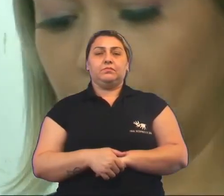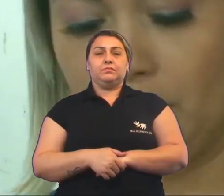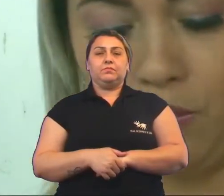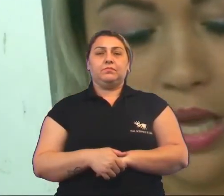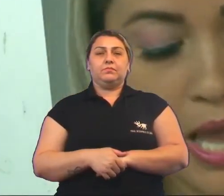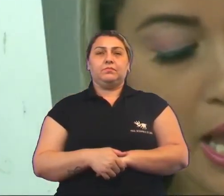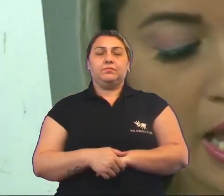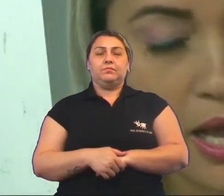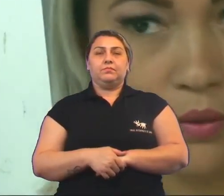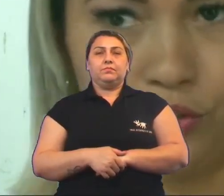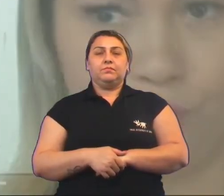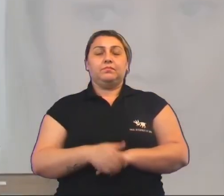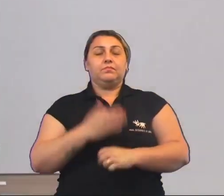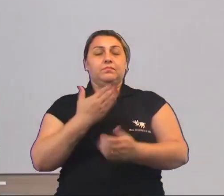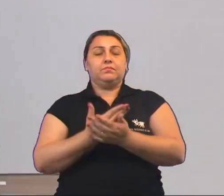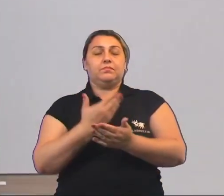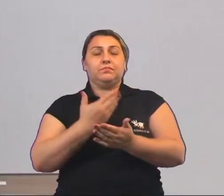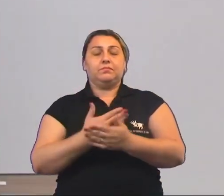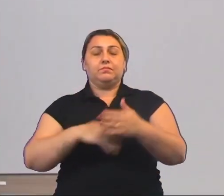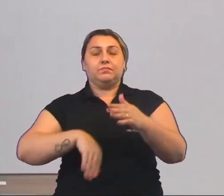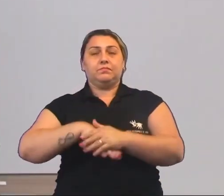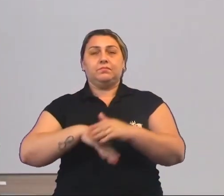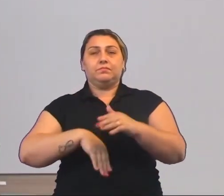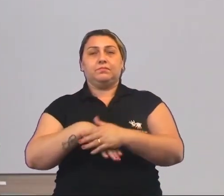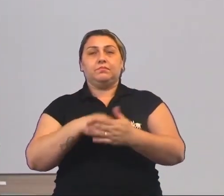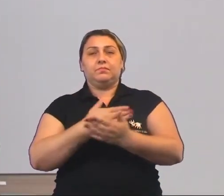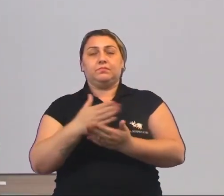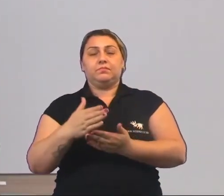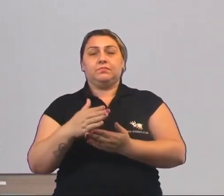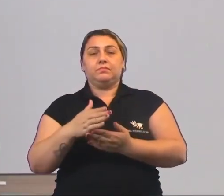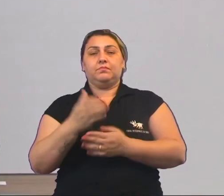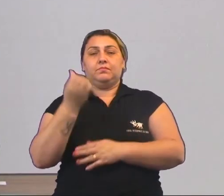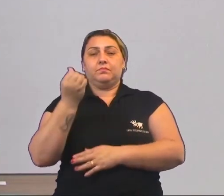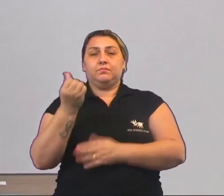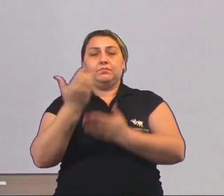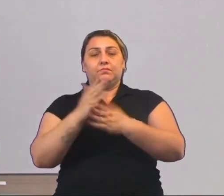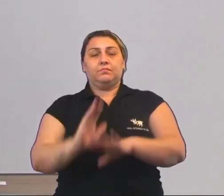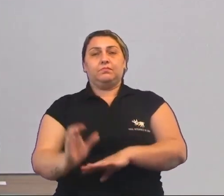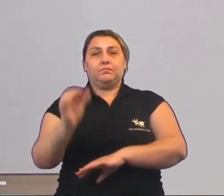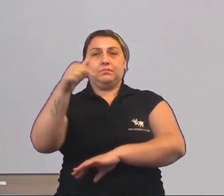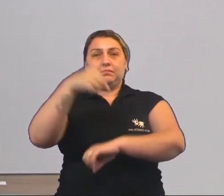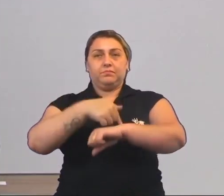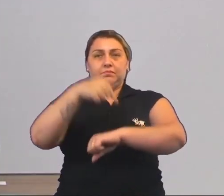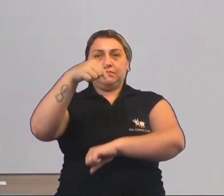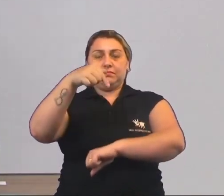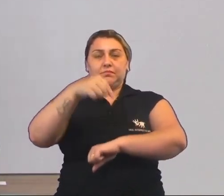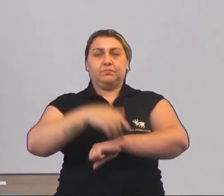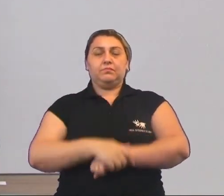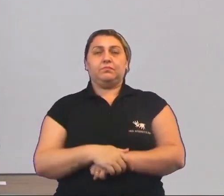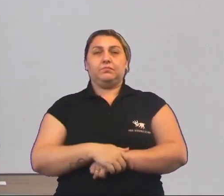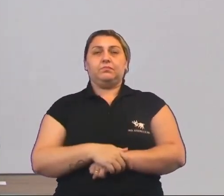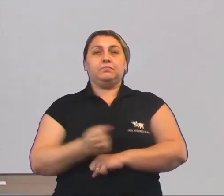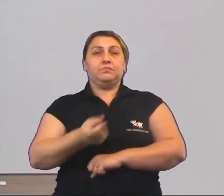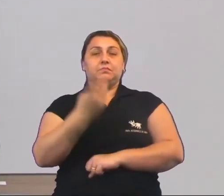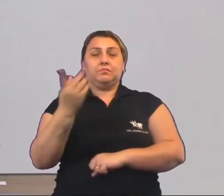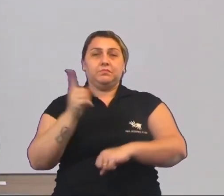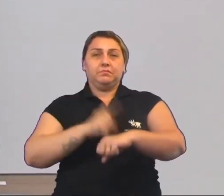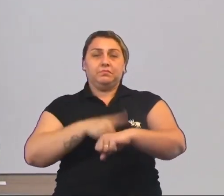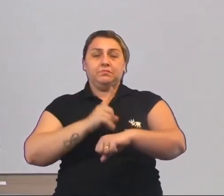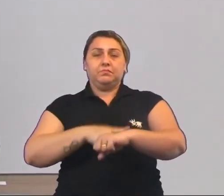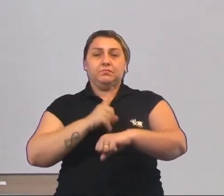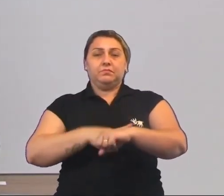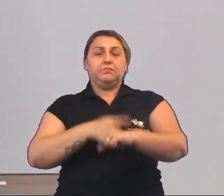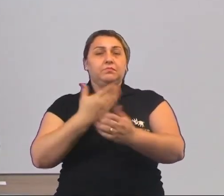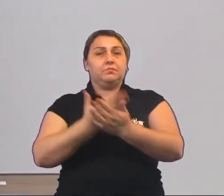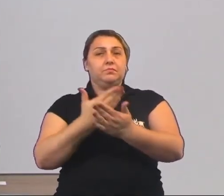19. Então, a aula de futebol de Pedro começa às 18 horas e acaba às 19. Quanto tempo, então,